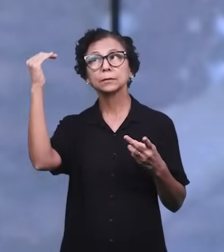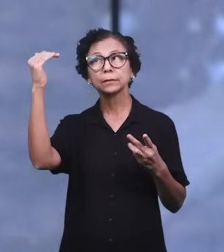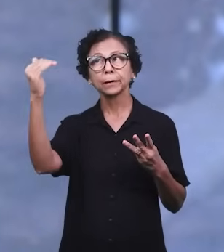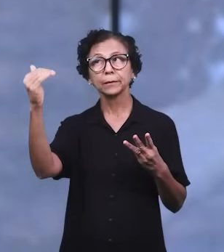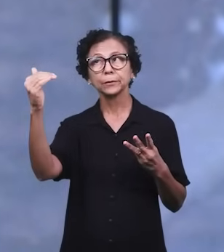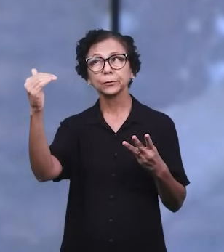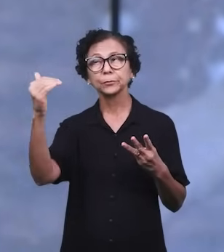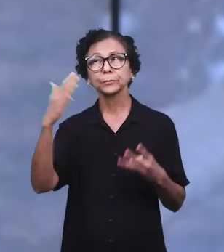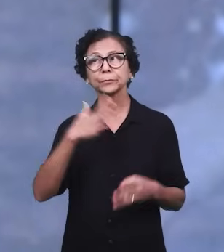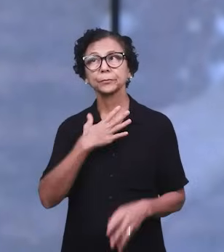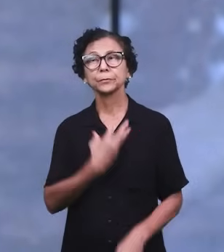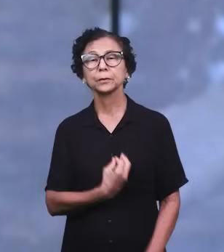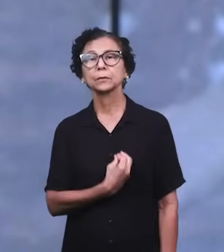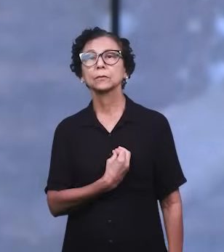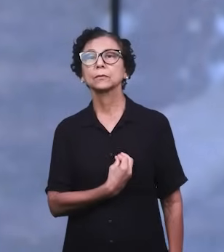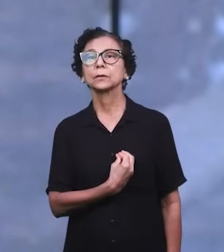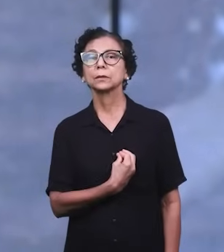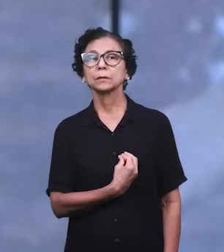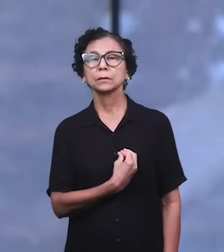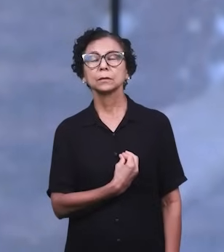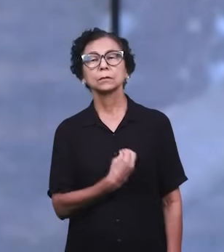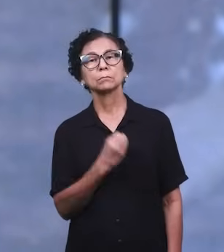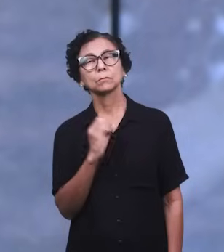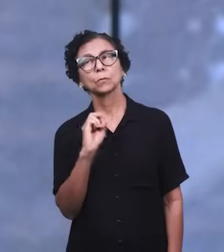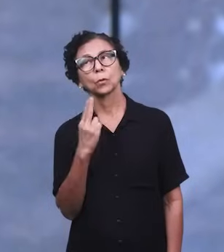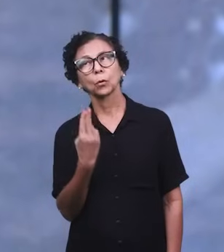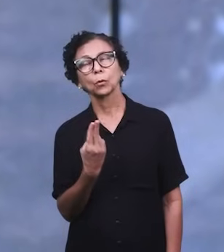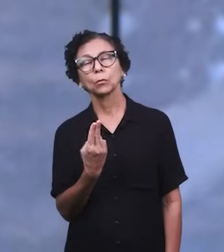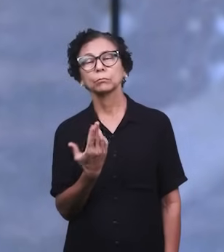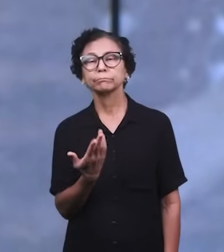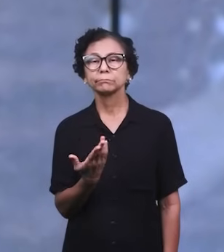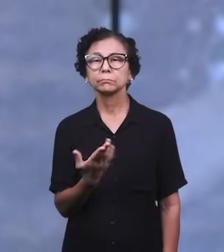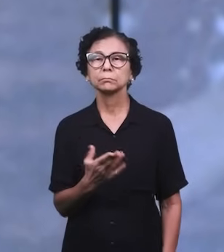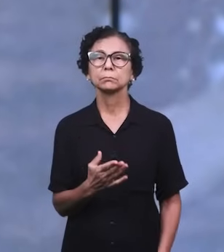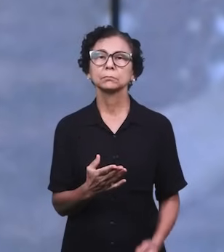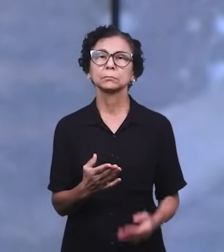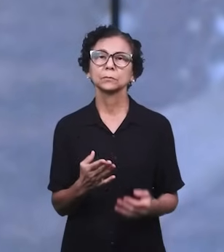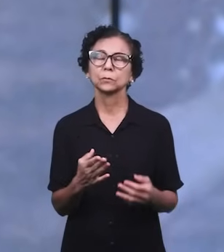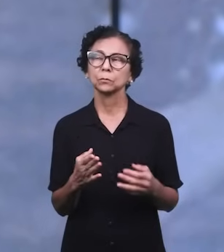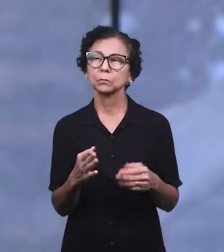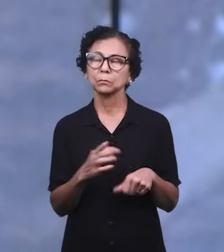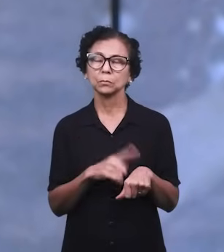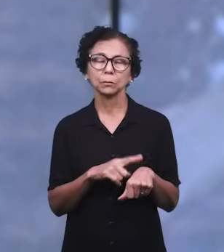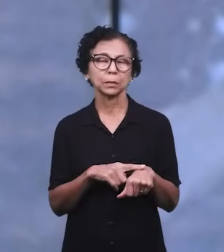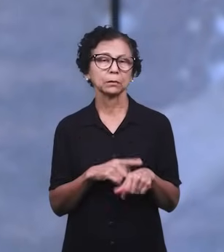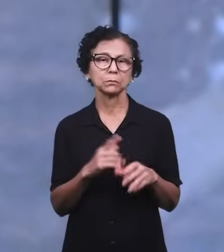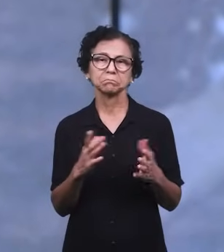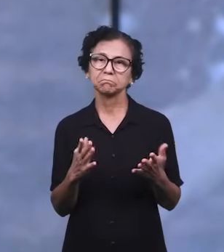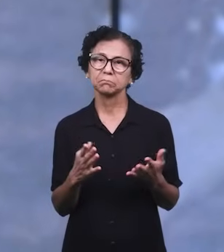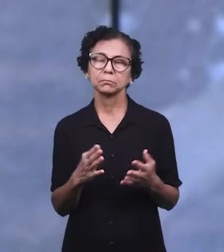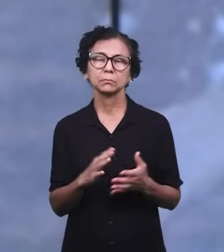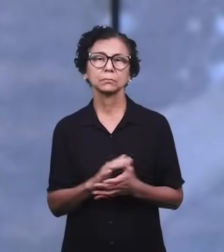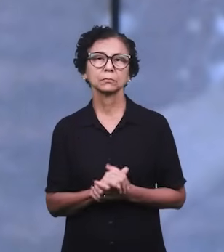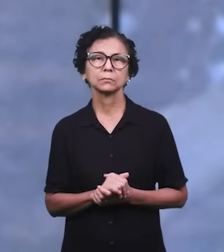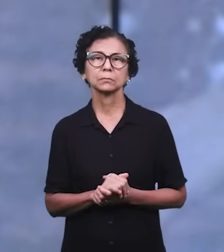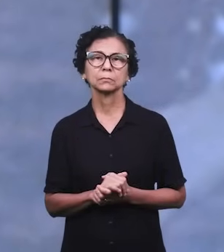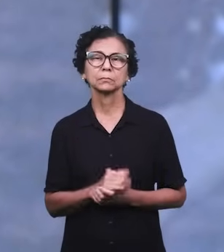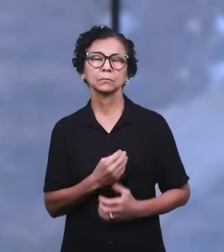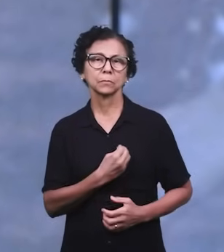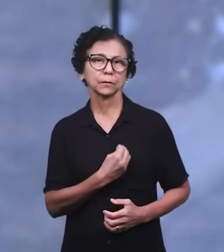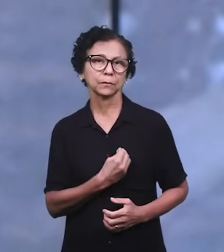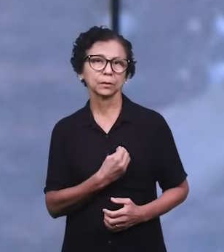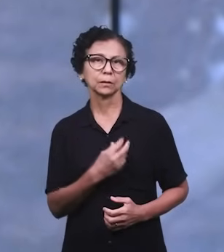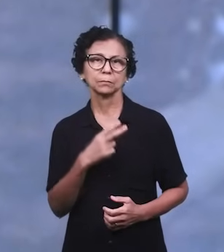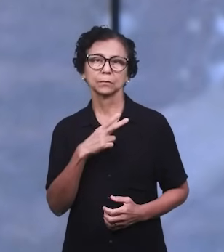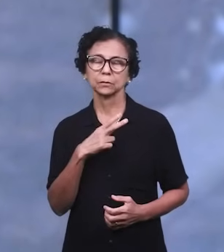glorificado na minha vida, né, ou através da minha vida. Por exemplo, essa experiência que